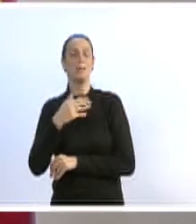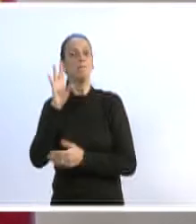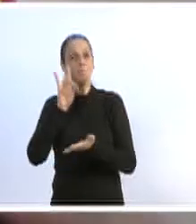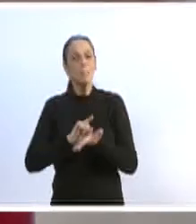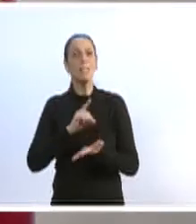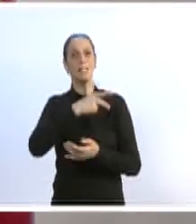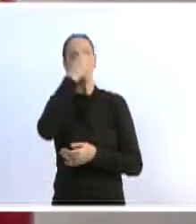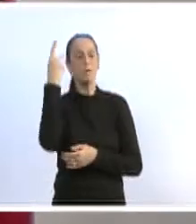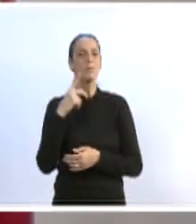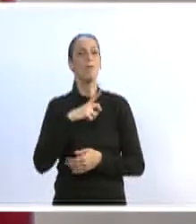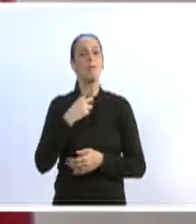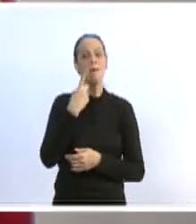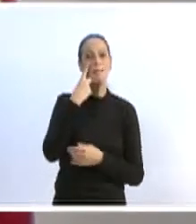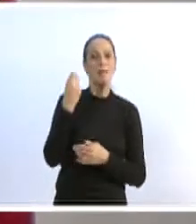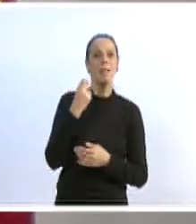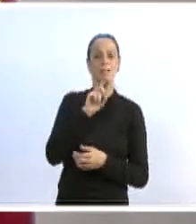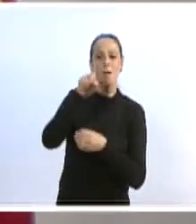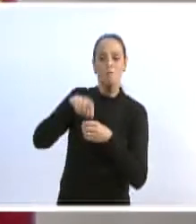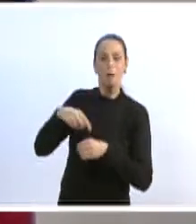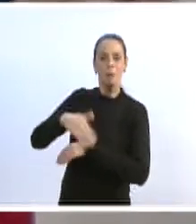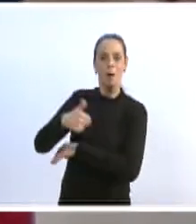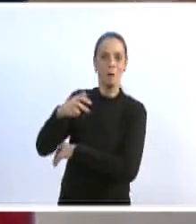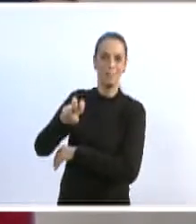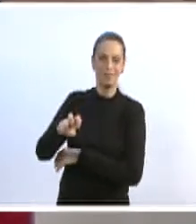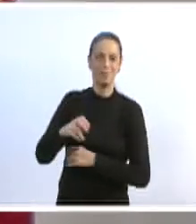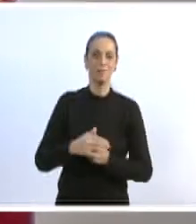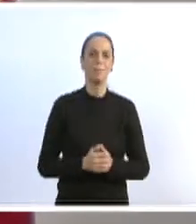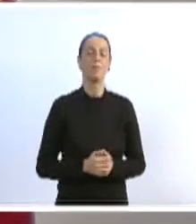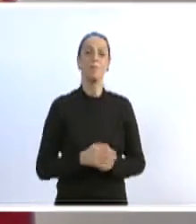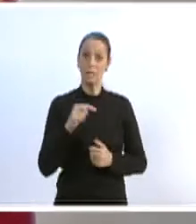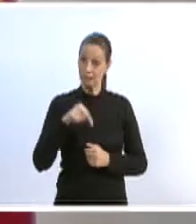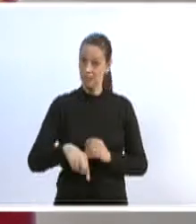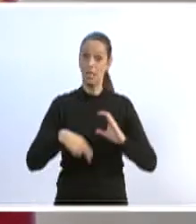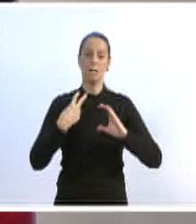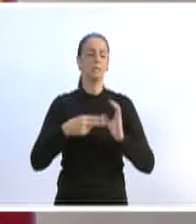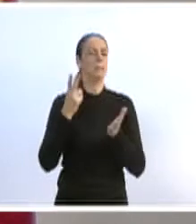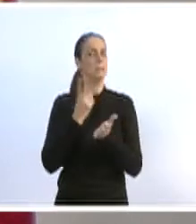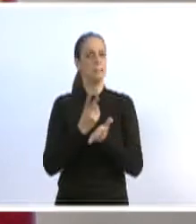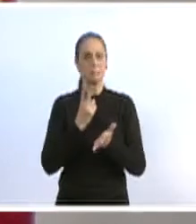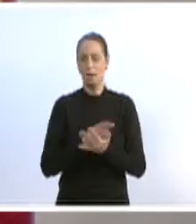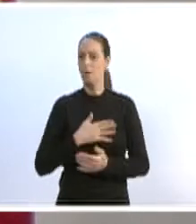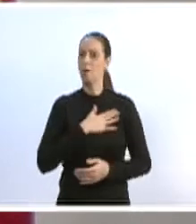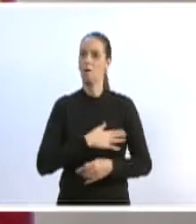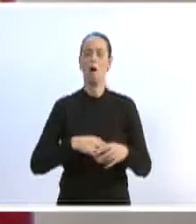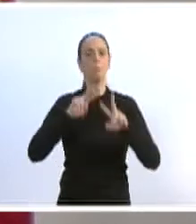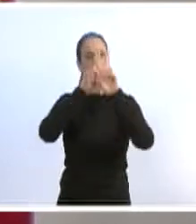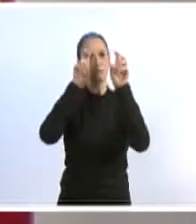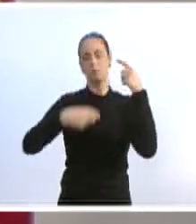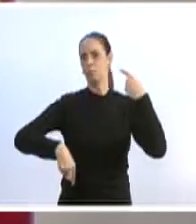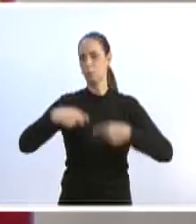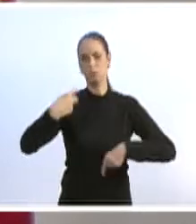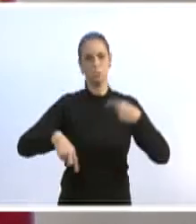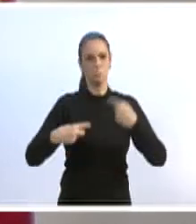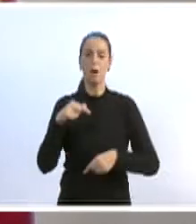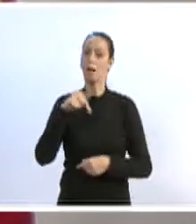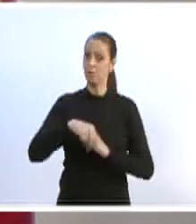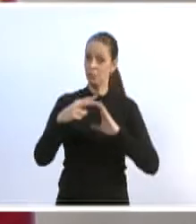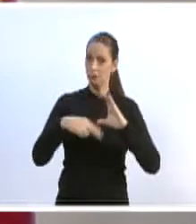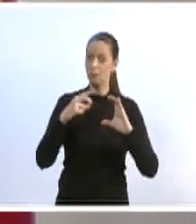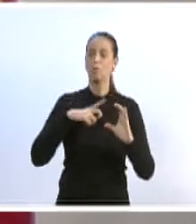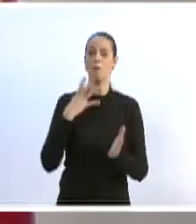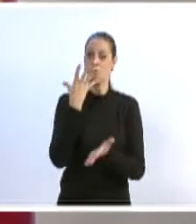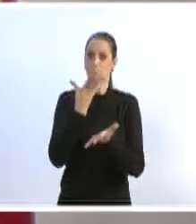a discutir os grandes assuntos que escreveram a história do município os anais desta casa tem